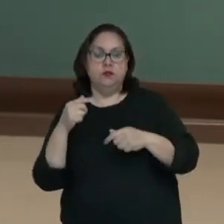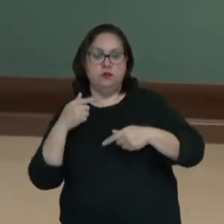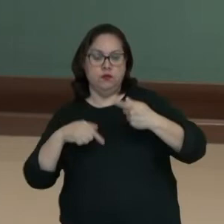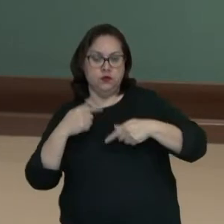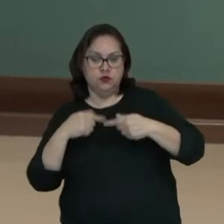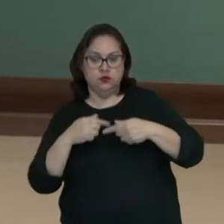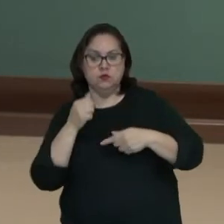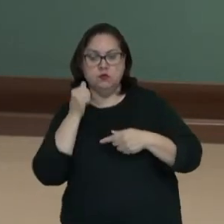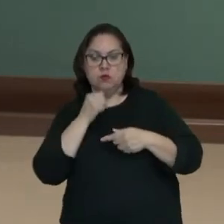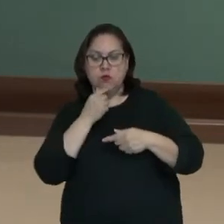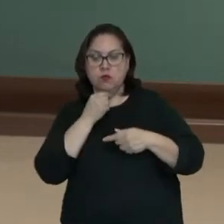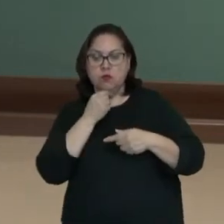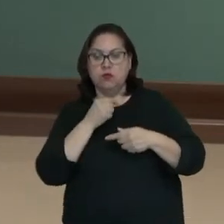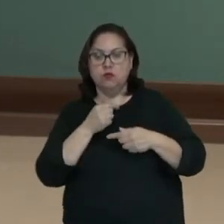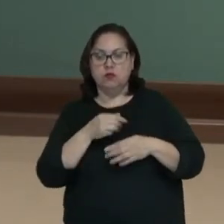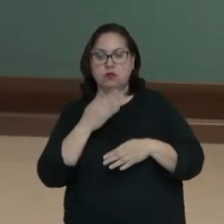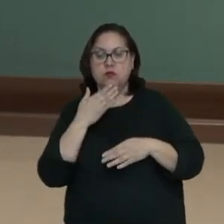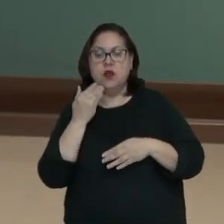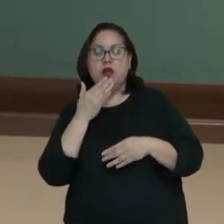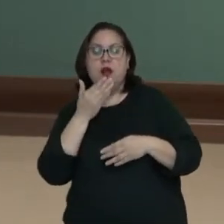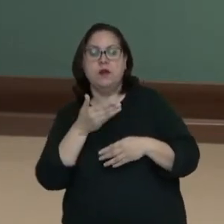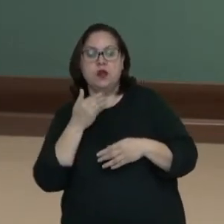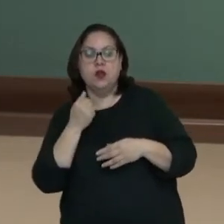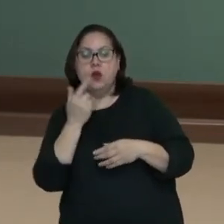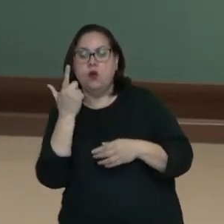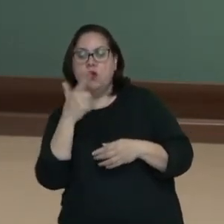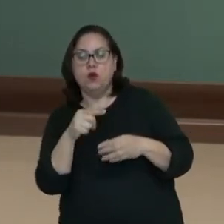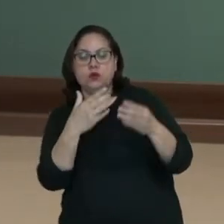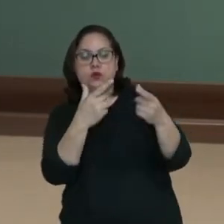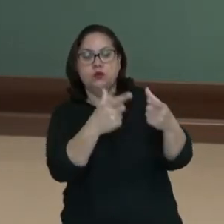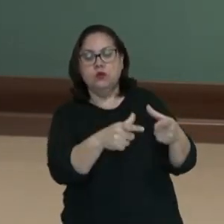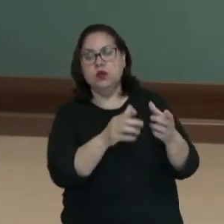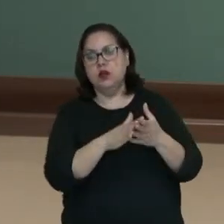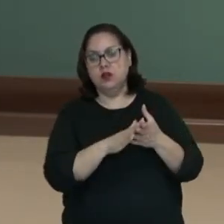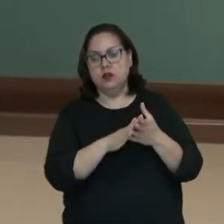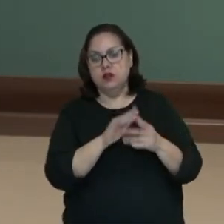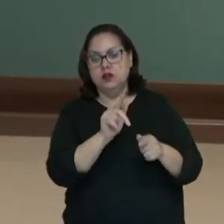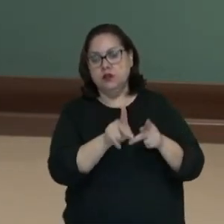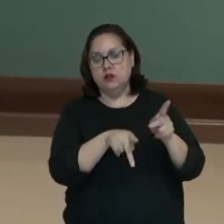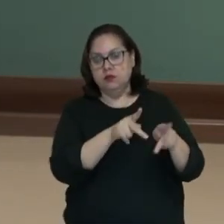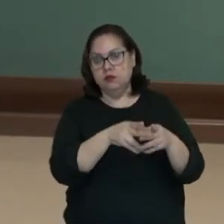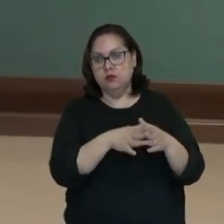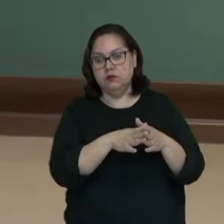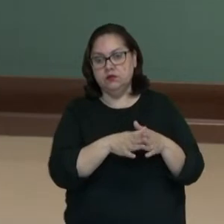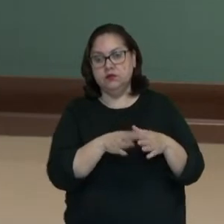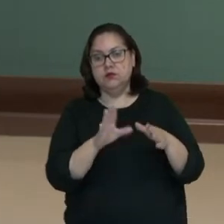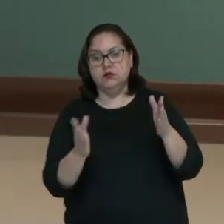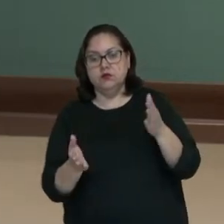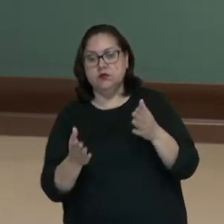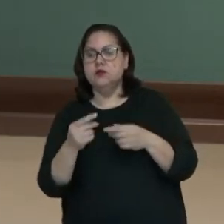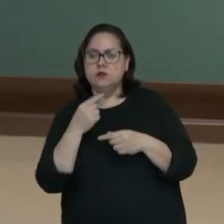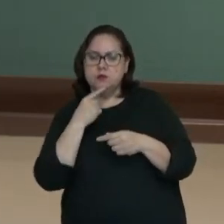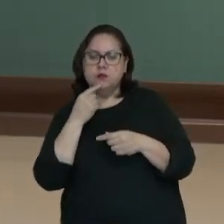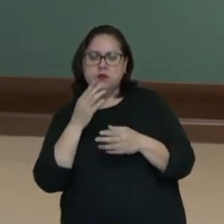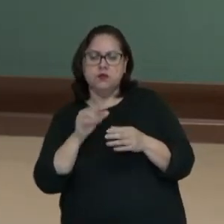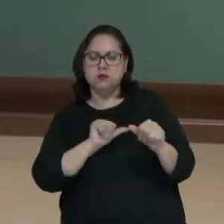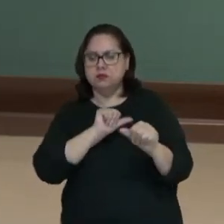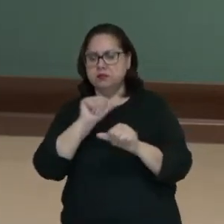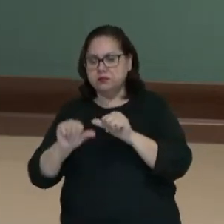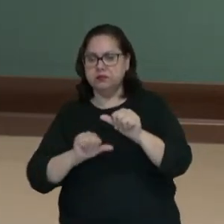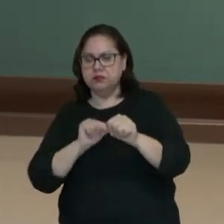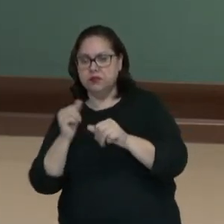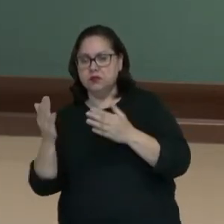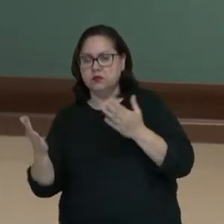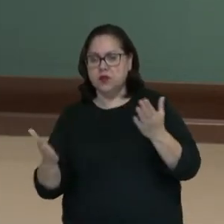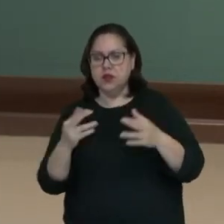vão privilegiar, né, vão assistir mais uma outra parte da população. Desse modo é interessante essa troca para que, né,